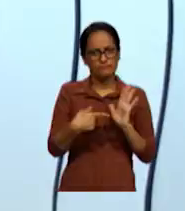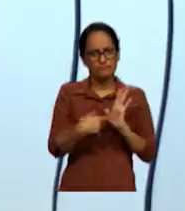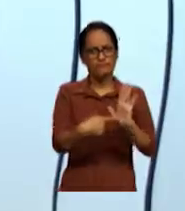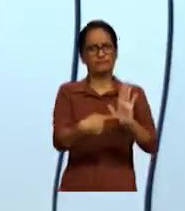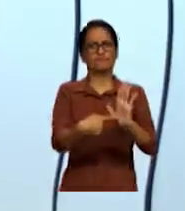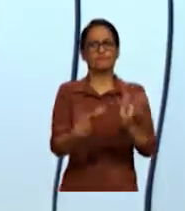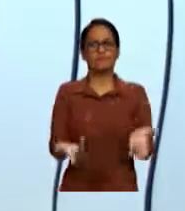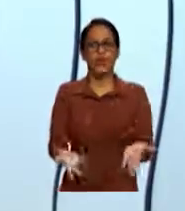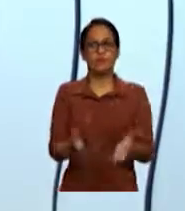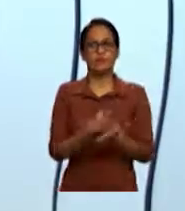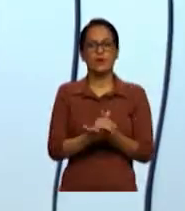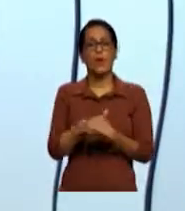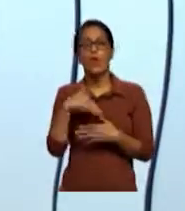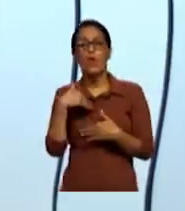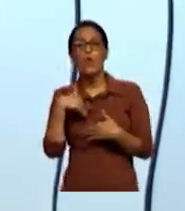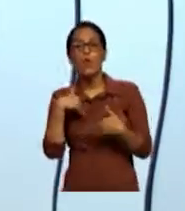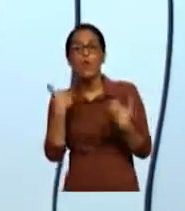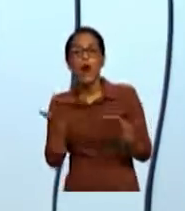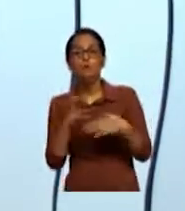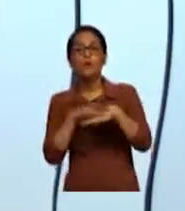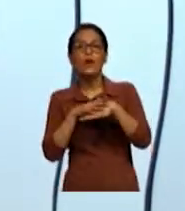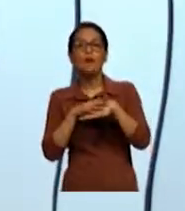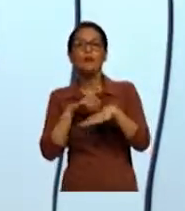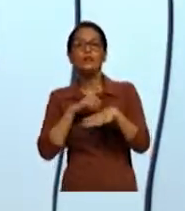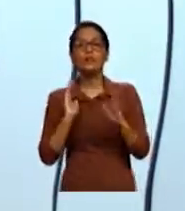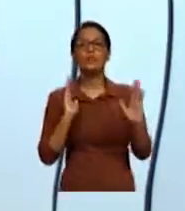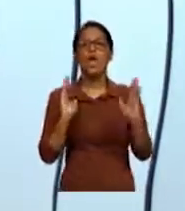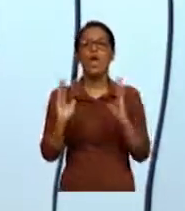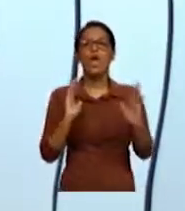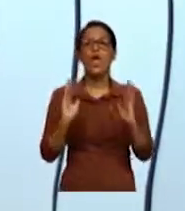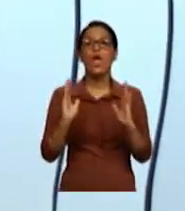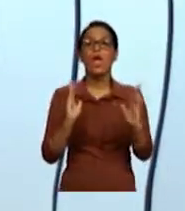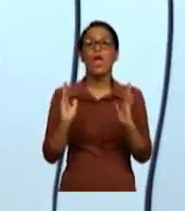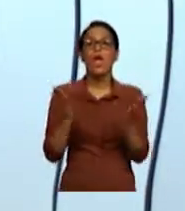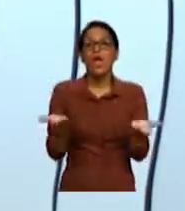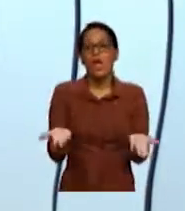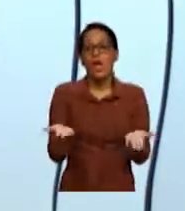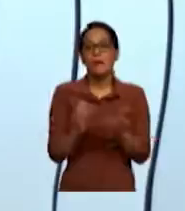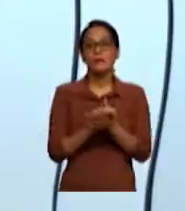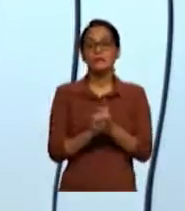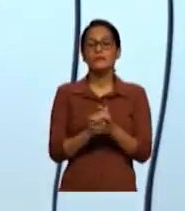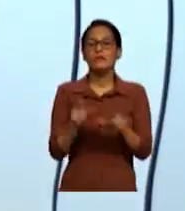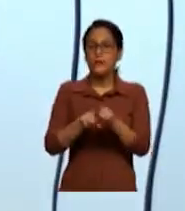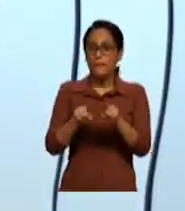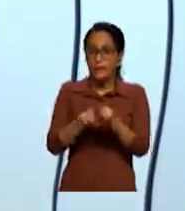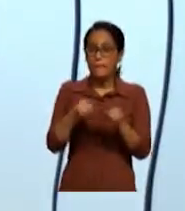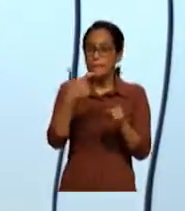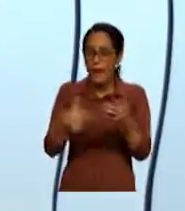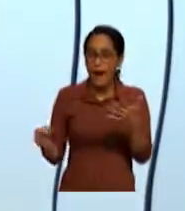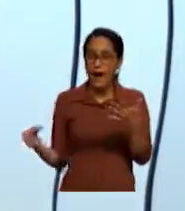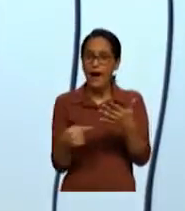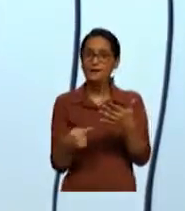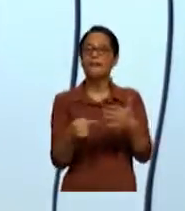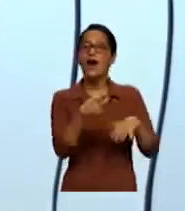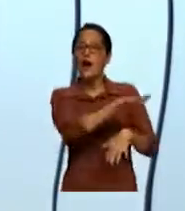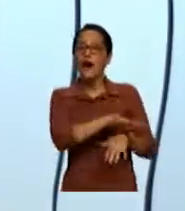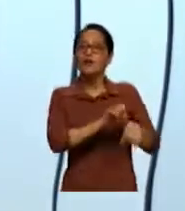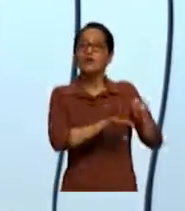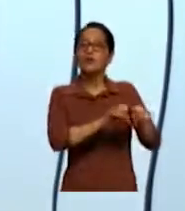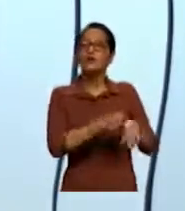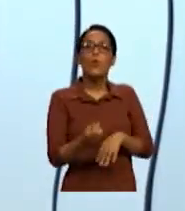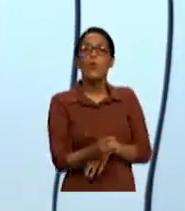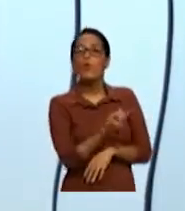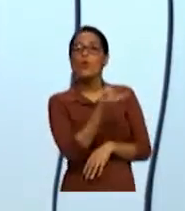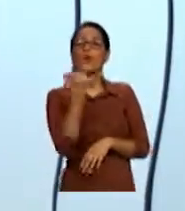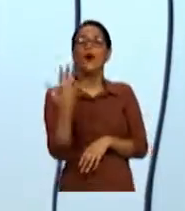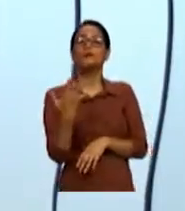doença? Prevalência é a duração dessa doença. Os índices educacionais nós já falamos e a porcentagem, quantas pessoas